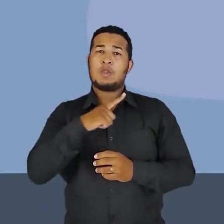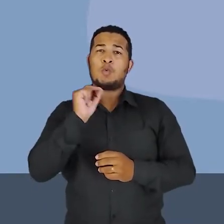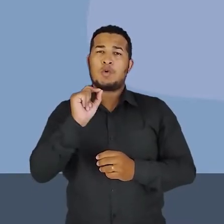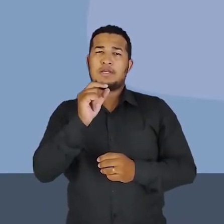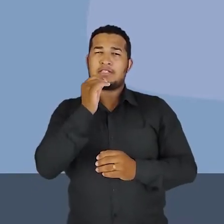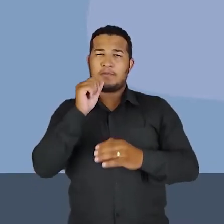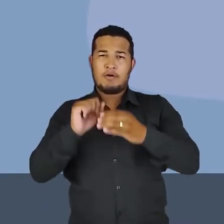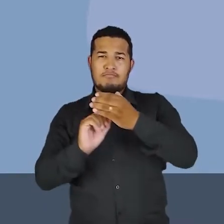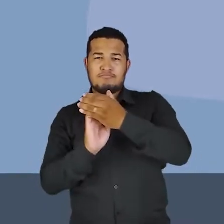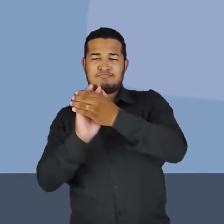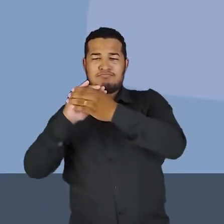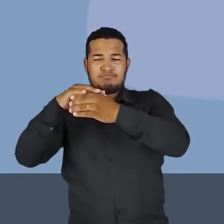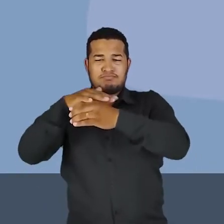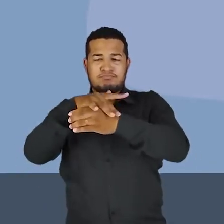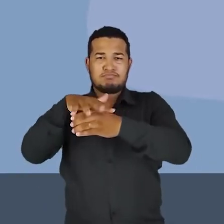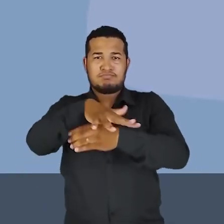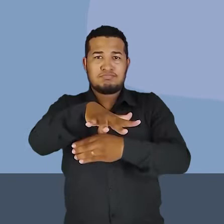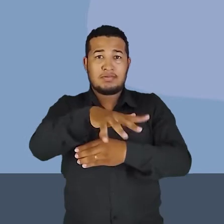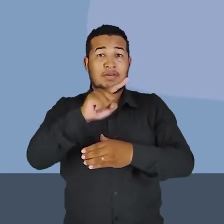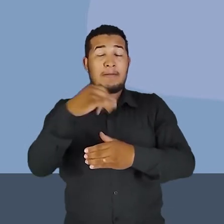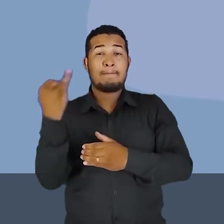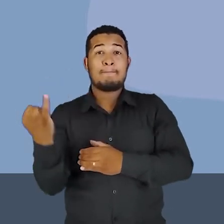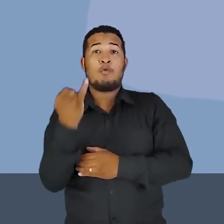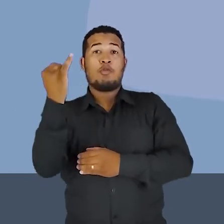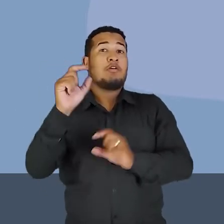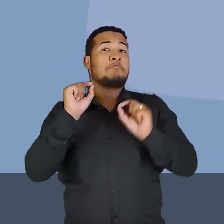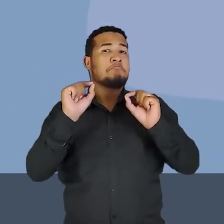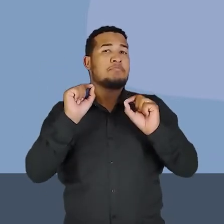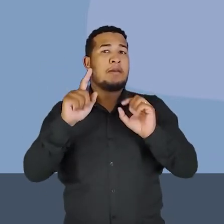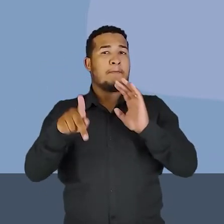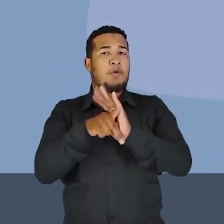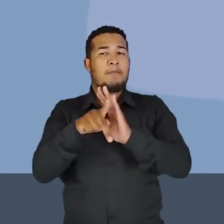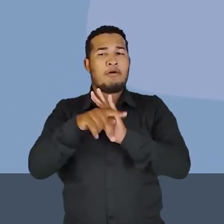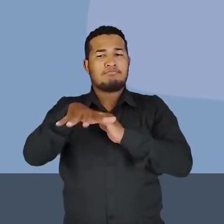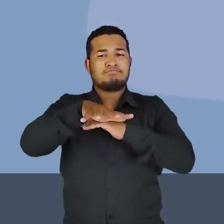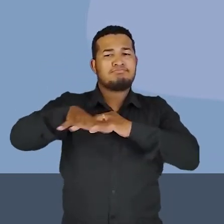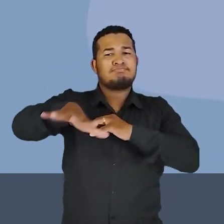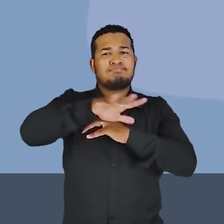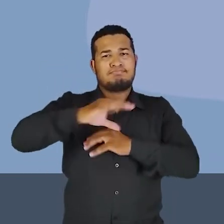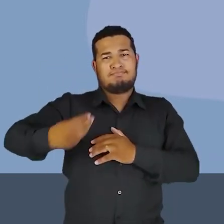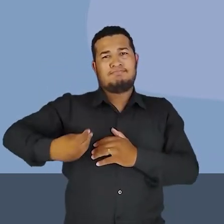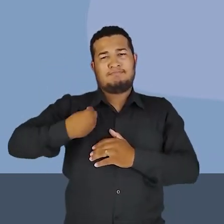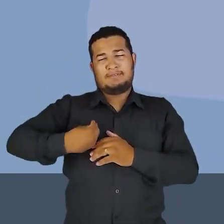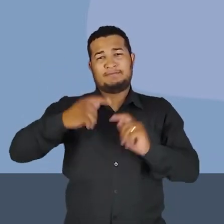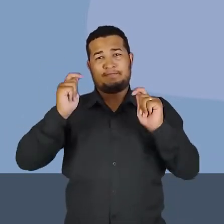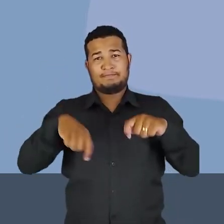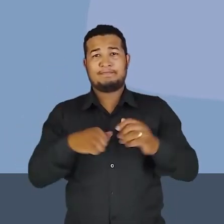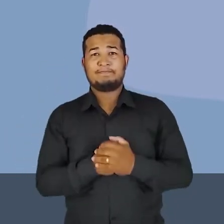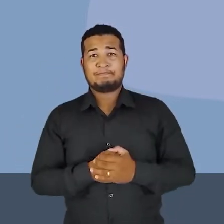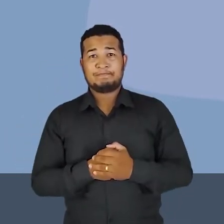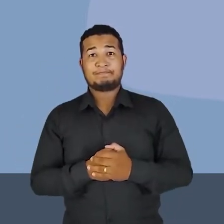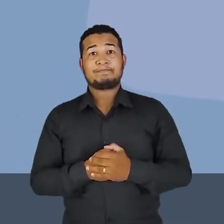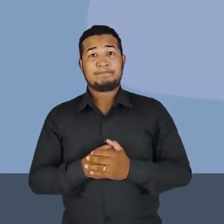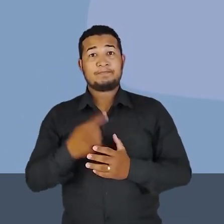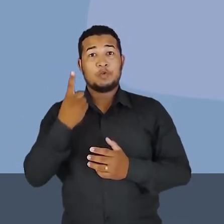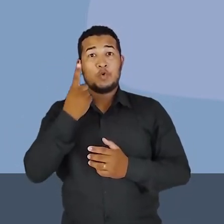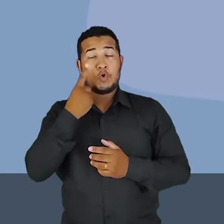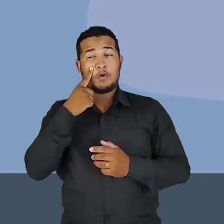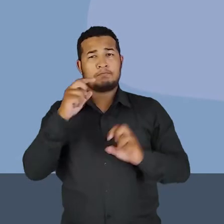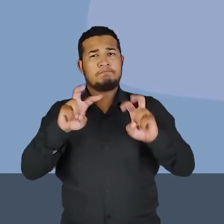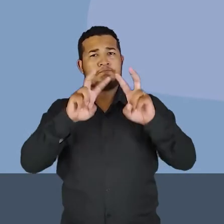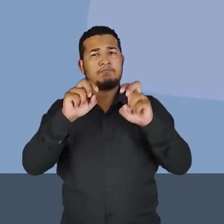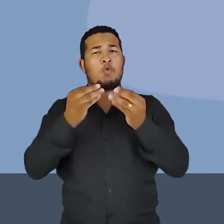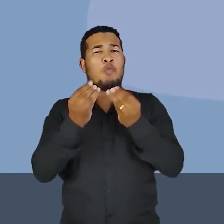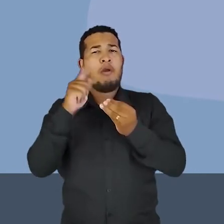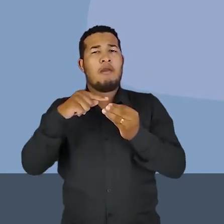como eu disse, são muito importantes para a manutenção das bacias hidrográficas. E observe na imagem aí um pouco sobre a hidrografia do